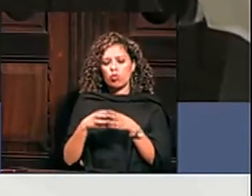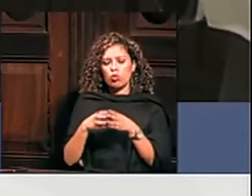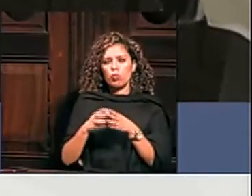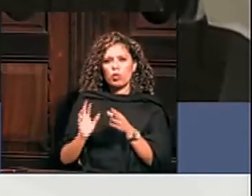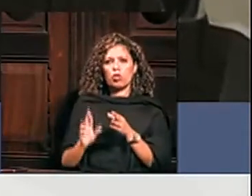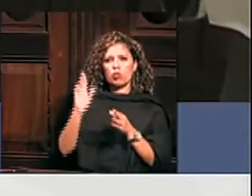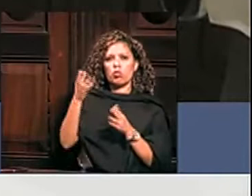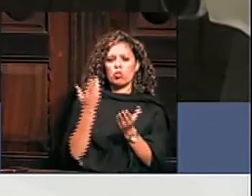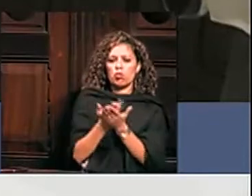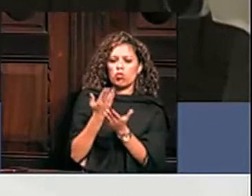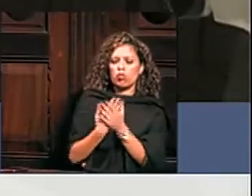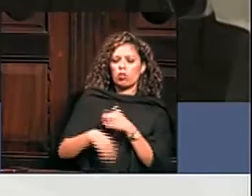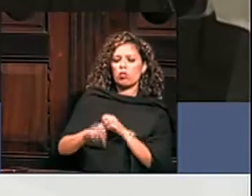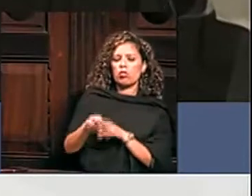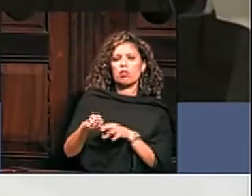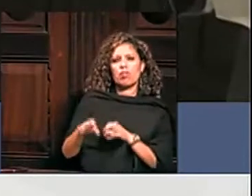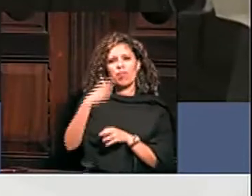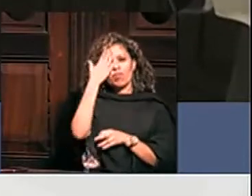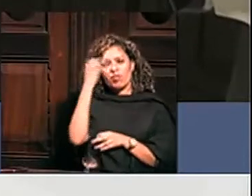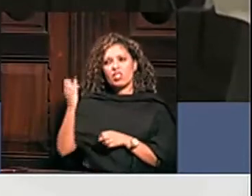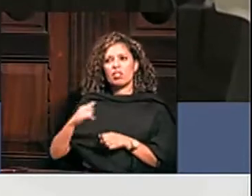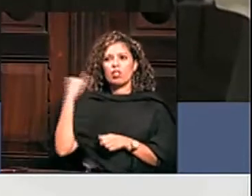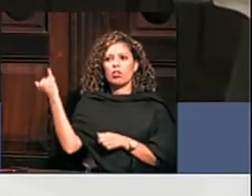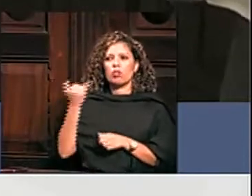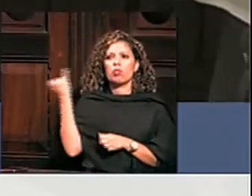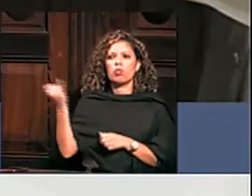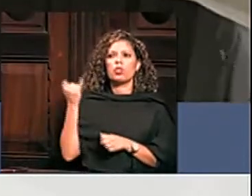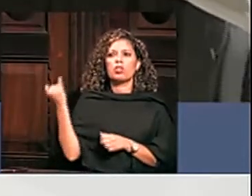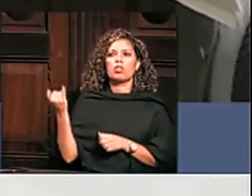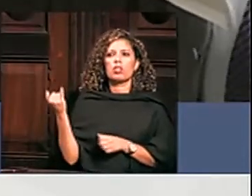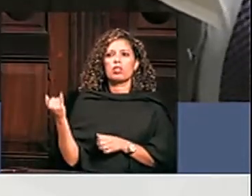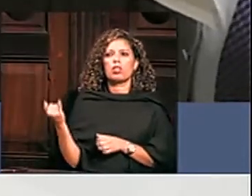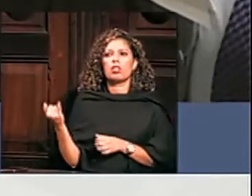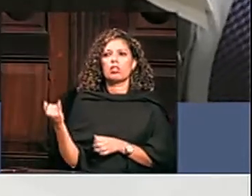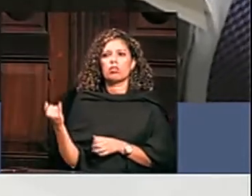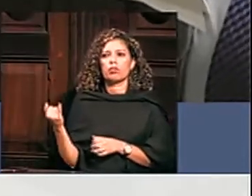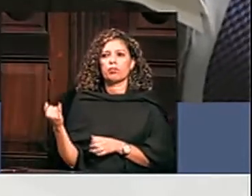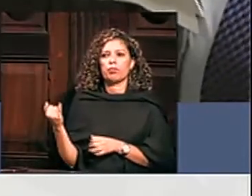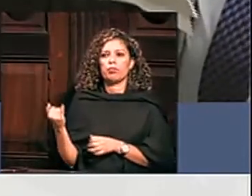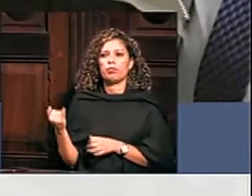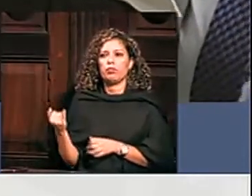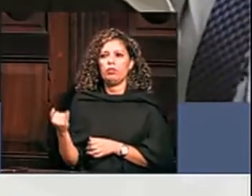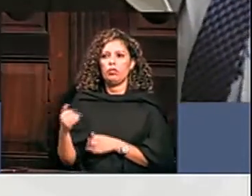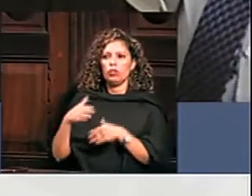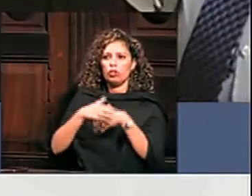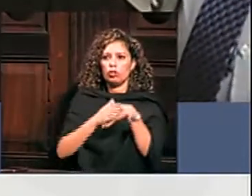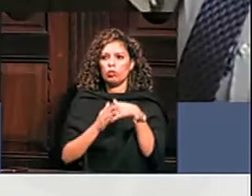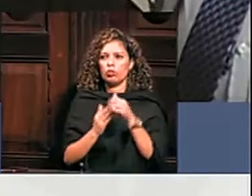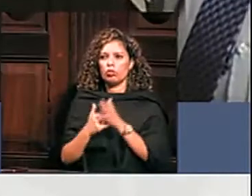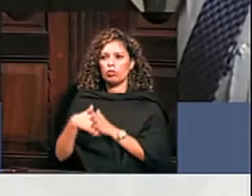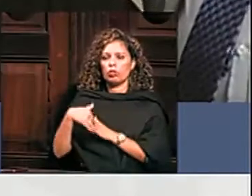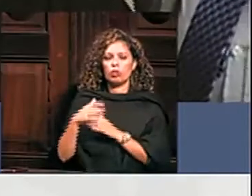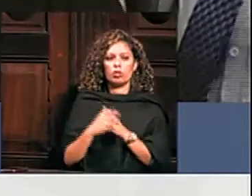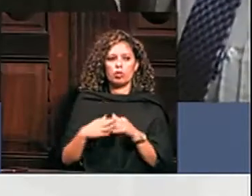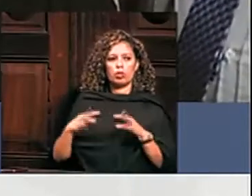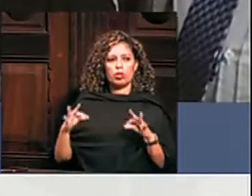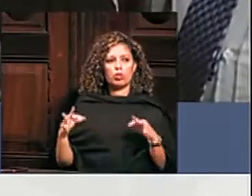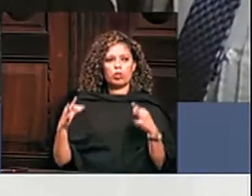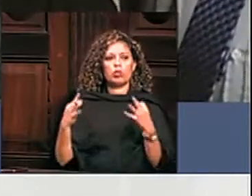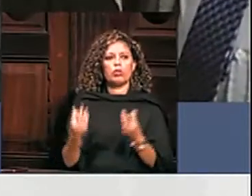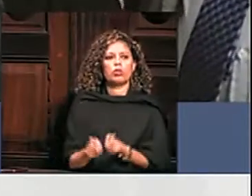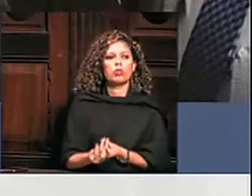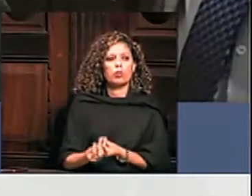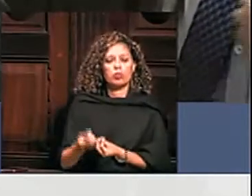capacidade, do comprometimento, não só da reitora, vice-reitora, mas de todos esses profissionais que, por exemplo, esse ano já tiveram